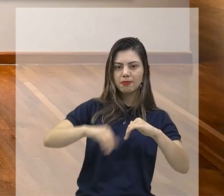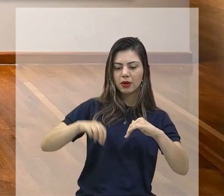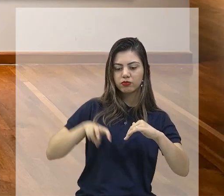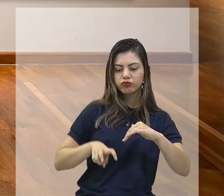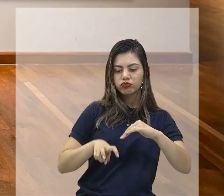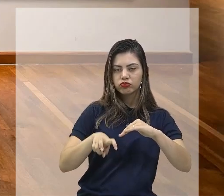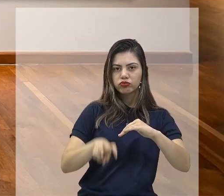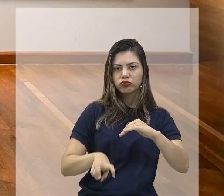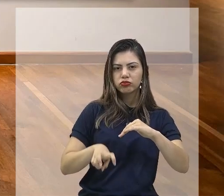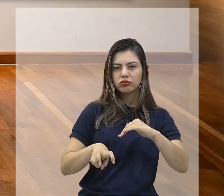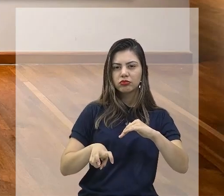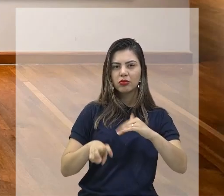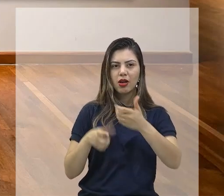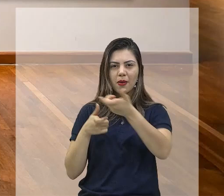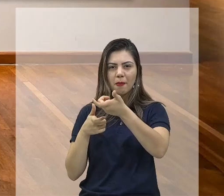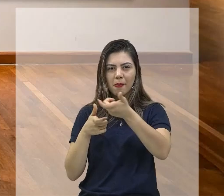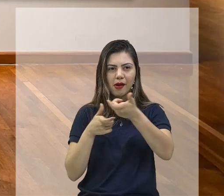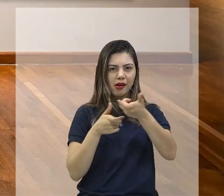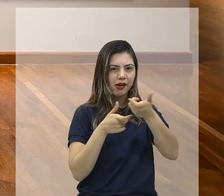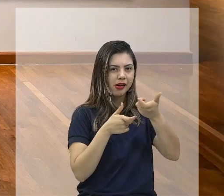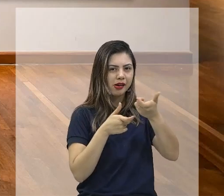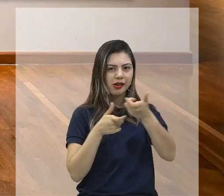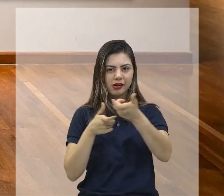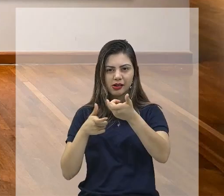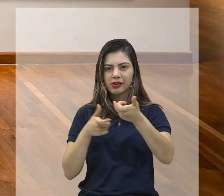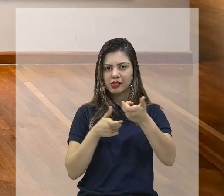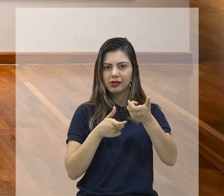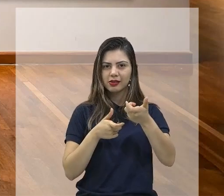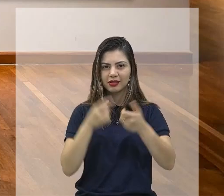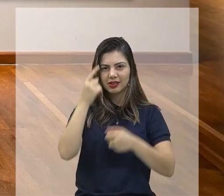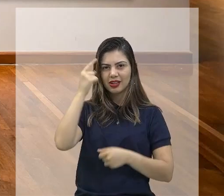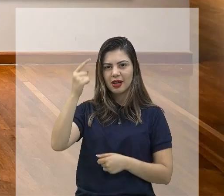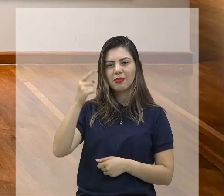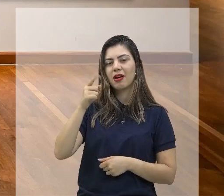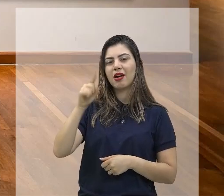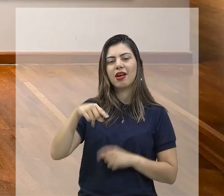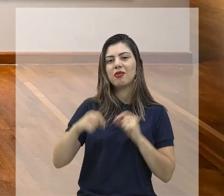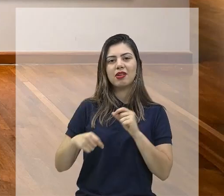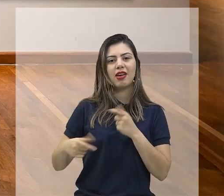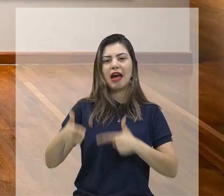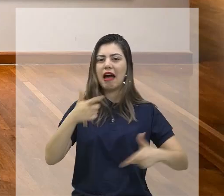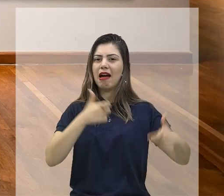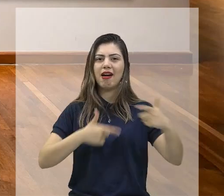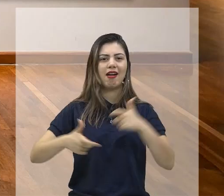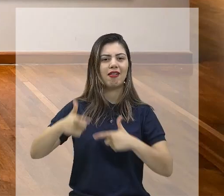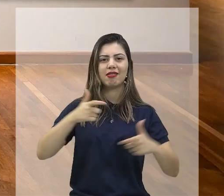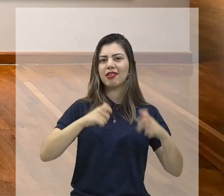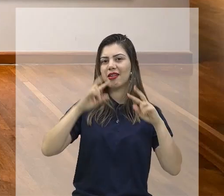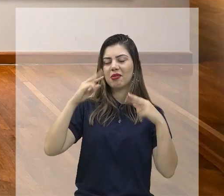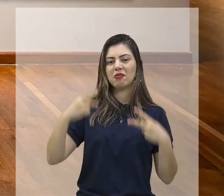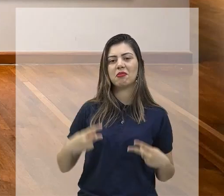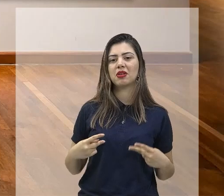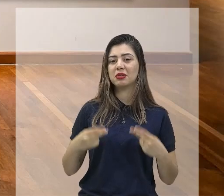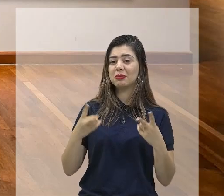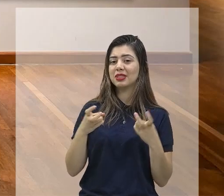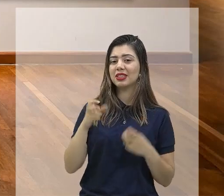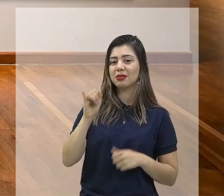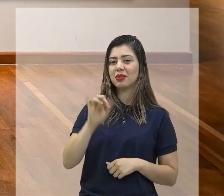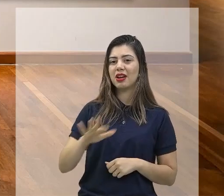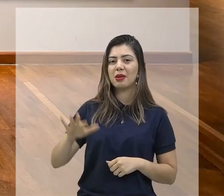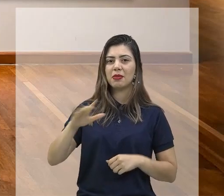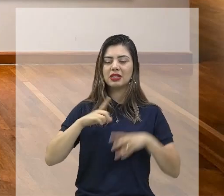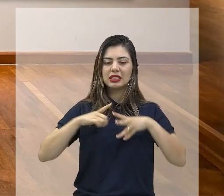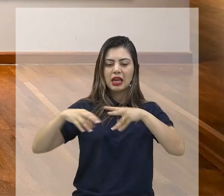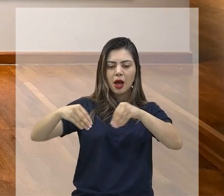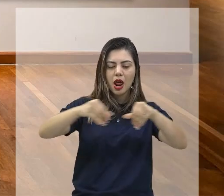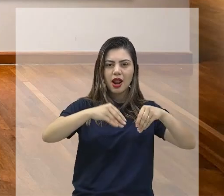primeiro momento aqui, né, a guerra de trincheira é aquela guerra homem a homem, por isso que vocês têm aí nessa imagem. Cava-se, teoricamente, né,